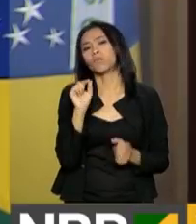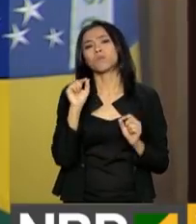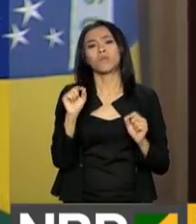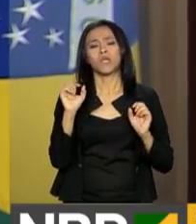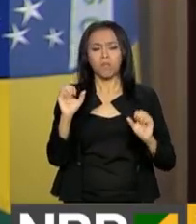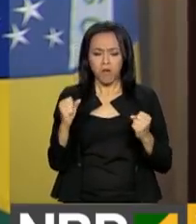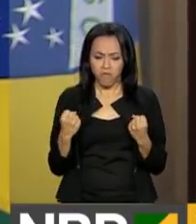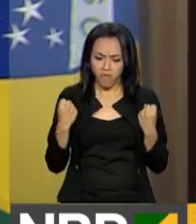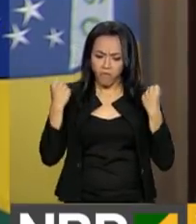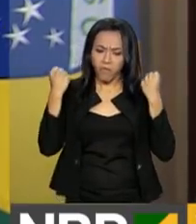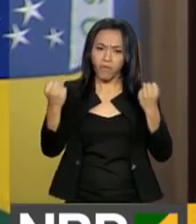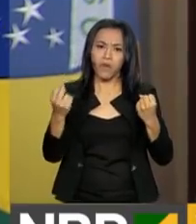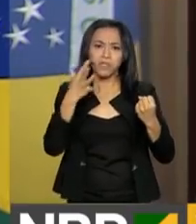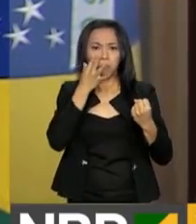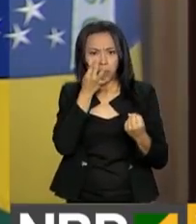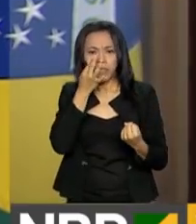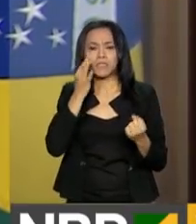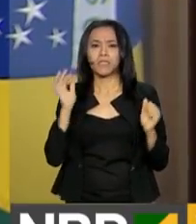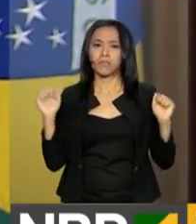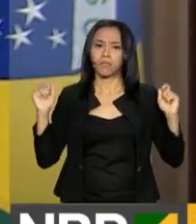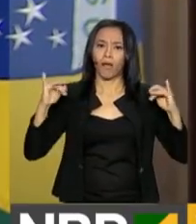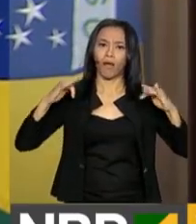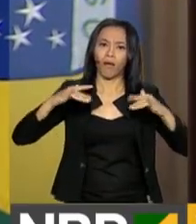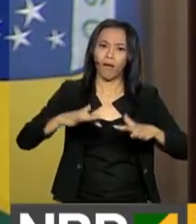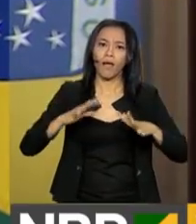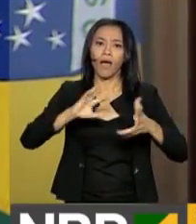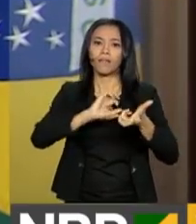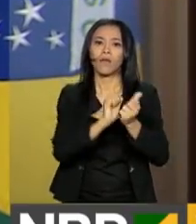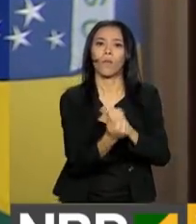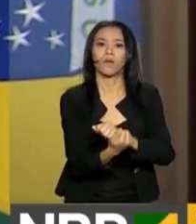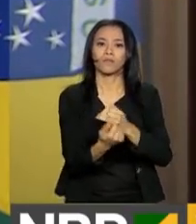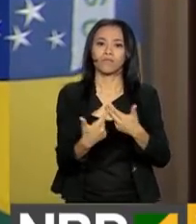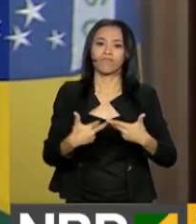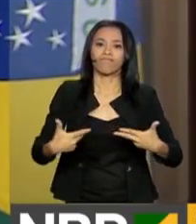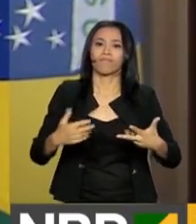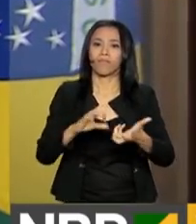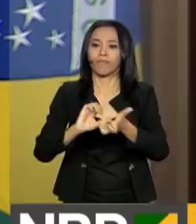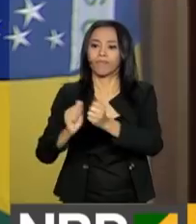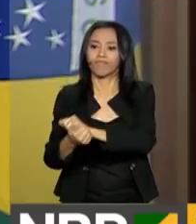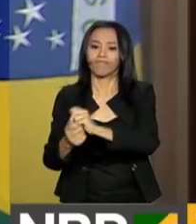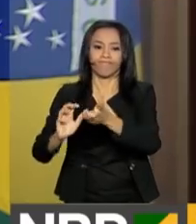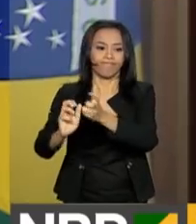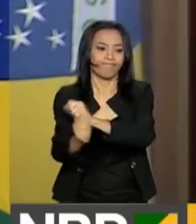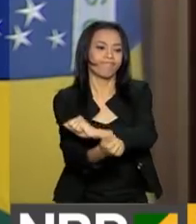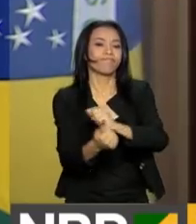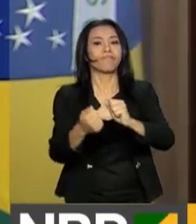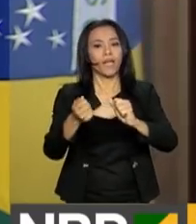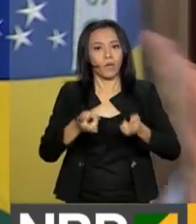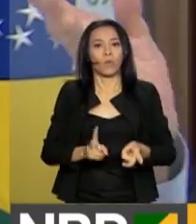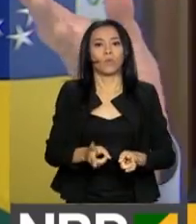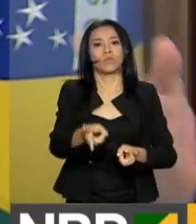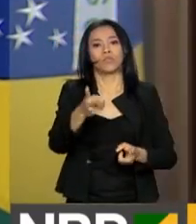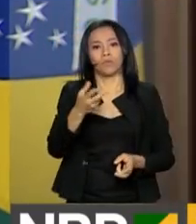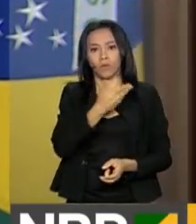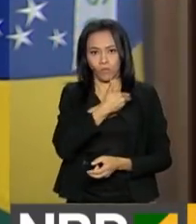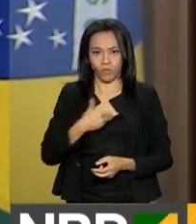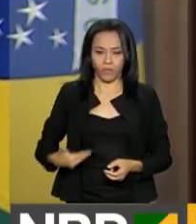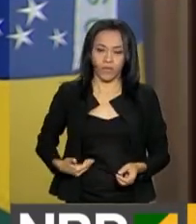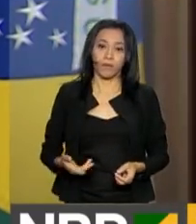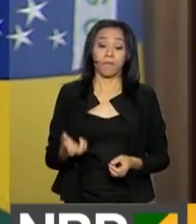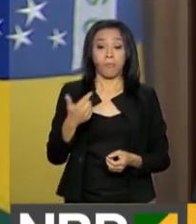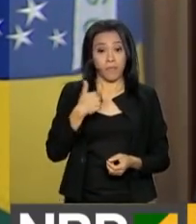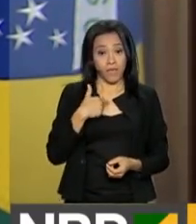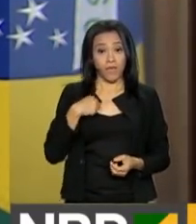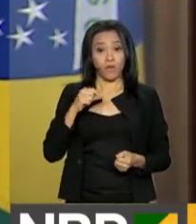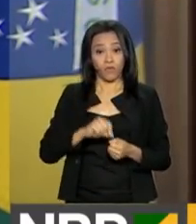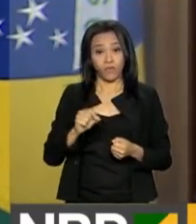se uma presença é de muita adequação para levarmos adiante o governo fiz essa